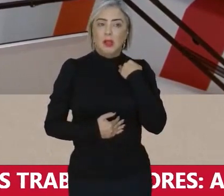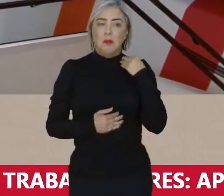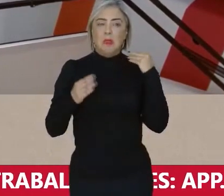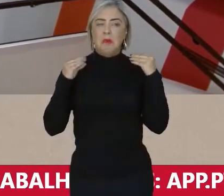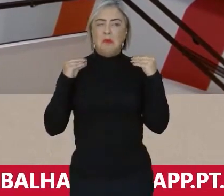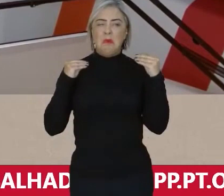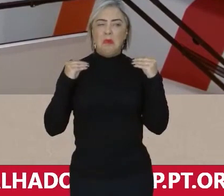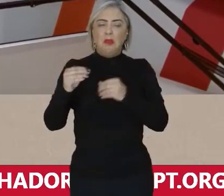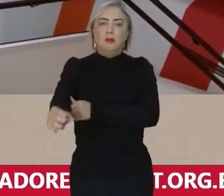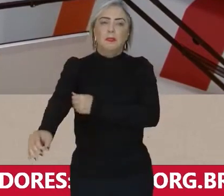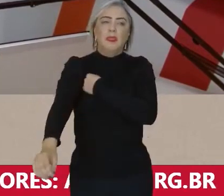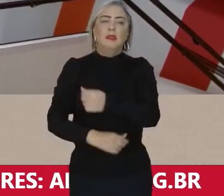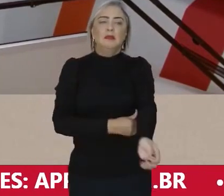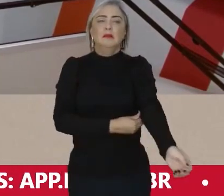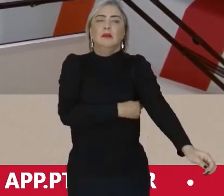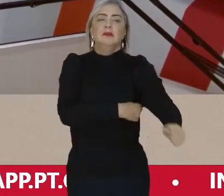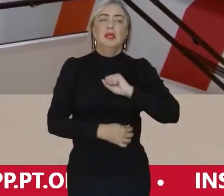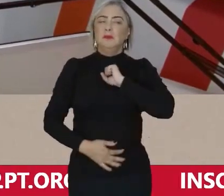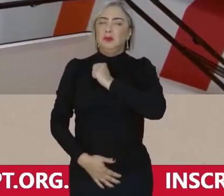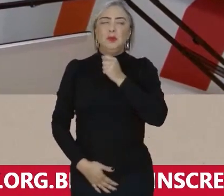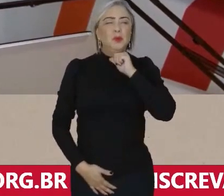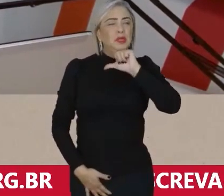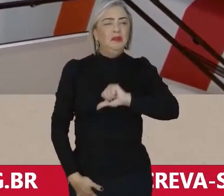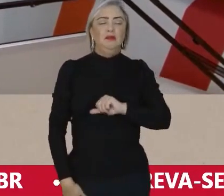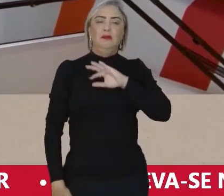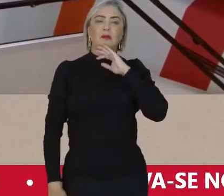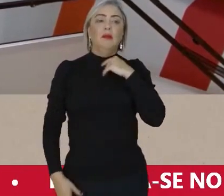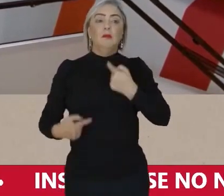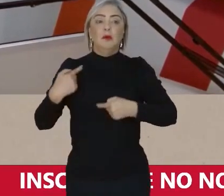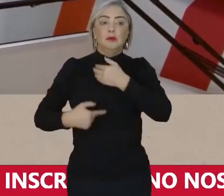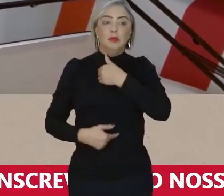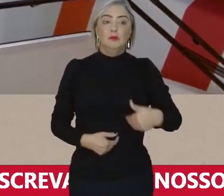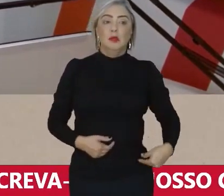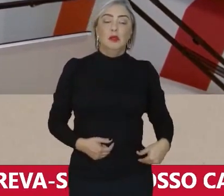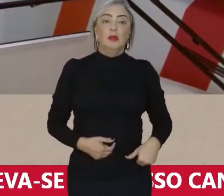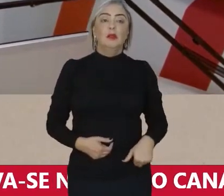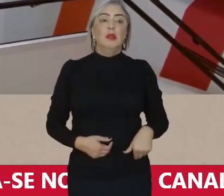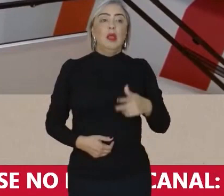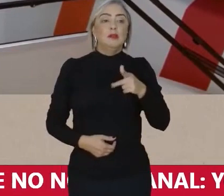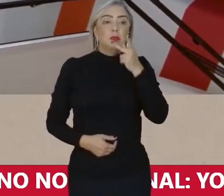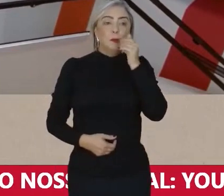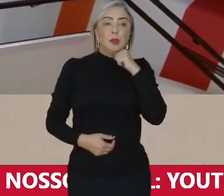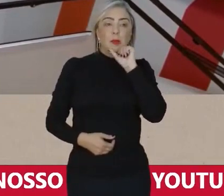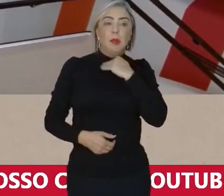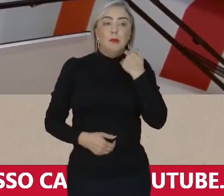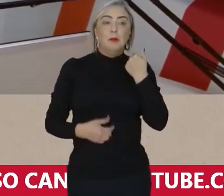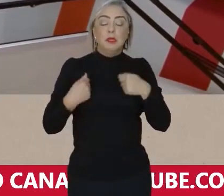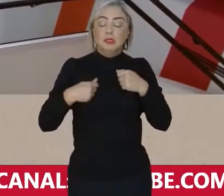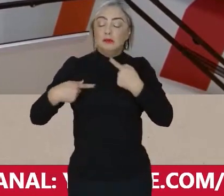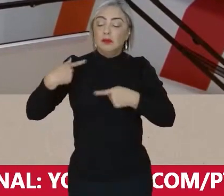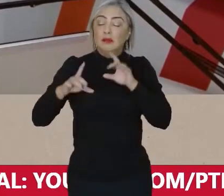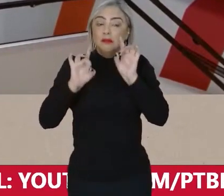muito cruel. Sem dúvida, Josi Negreiros falando em políticas públicas, né? Os órfãos da Covid precisam de política